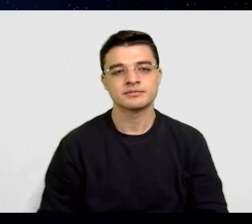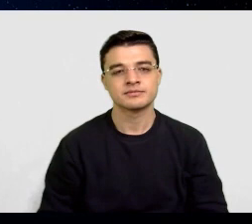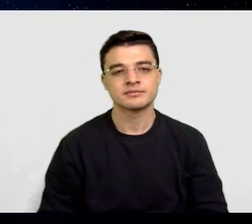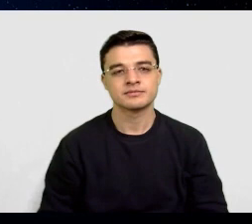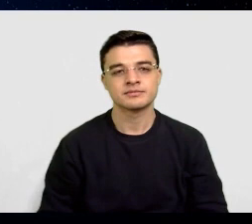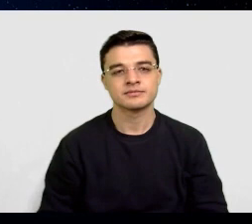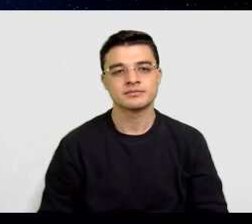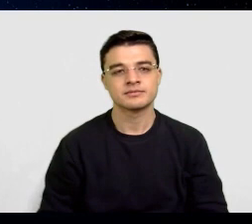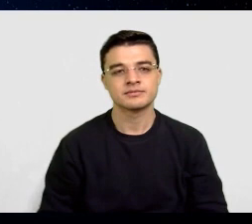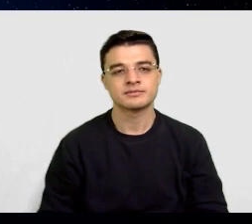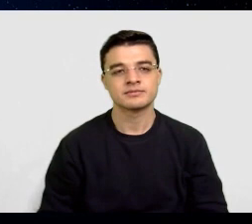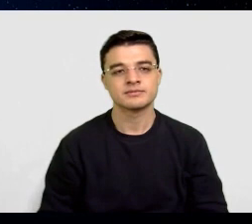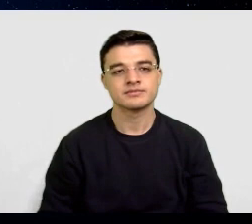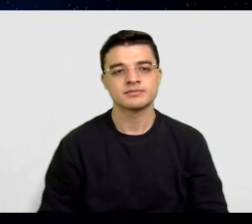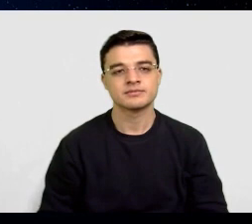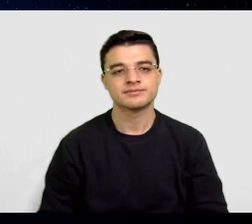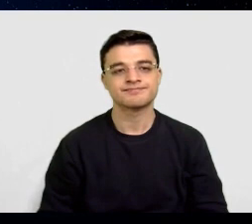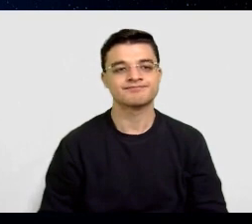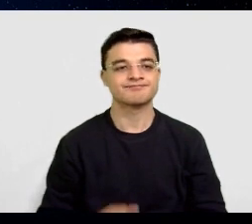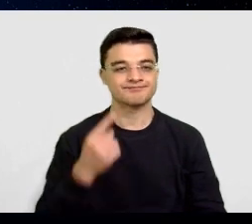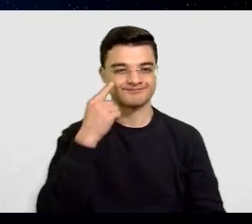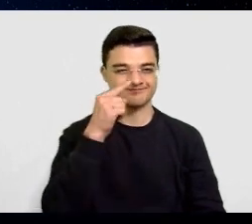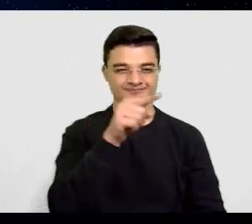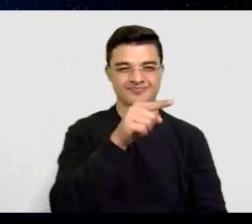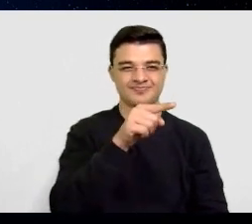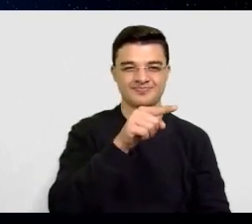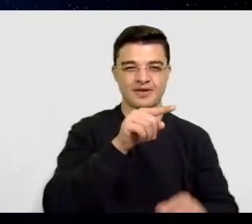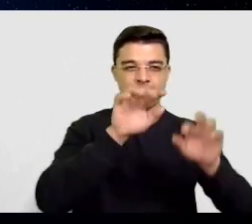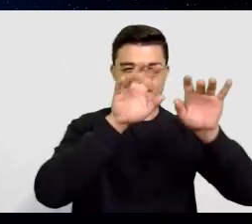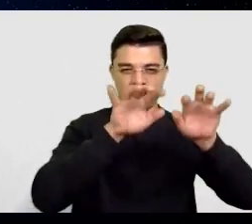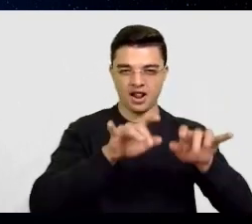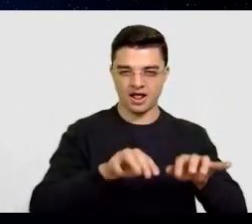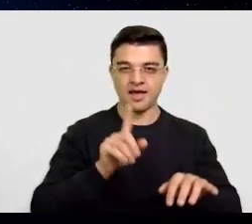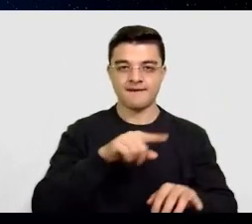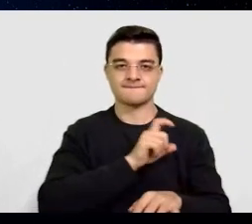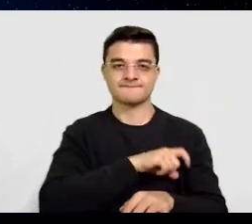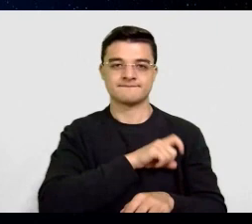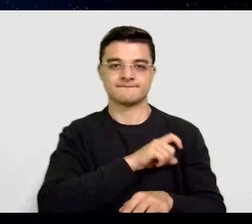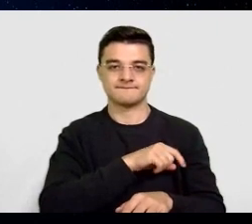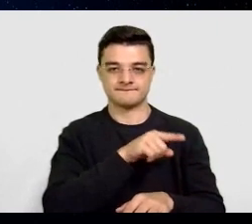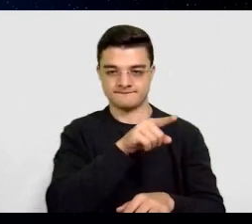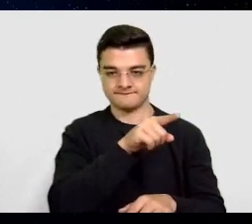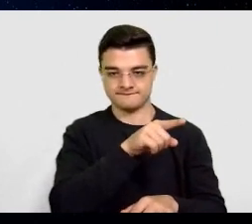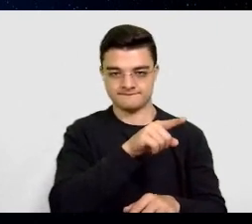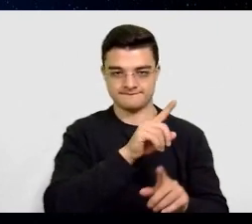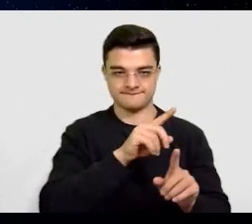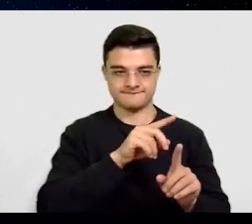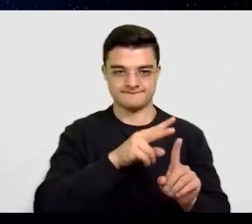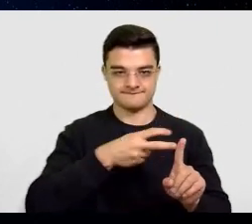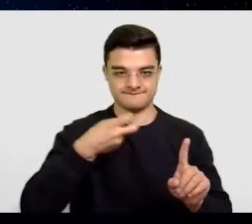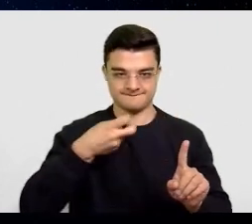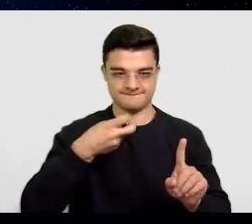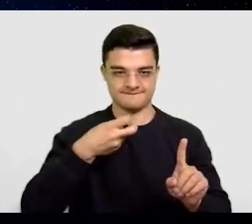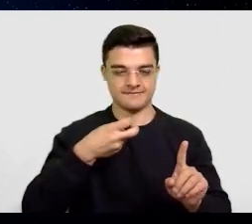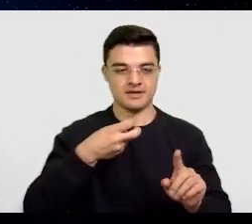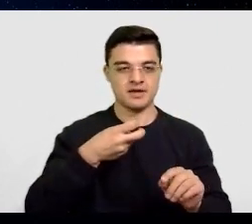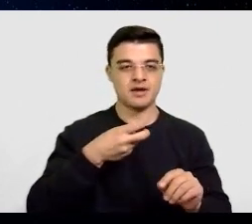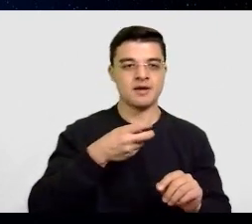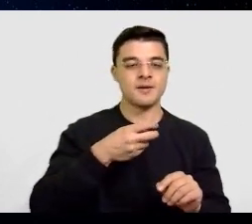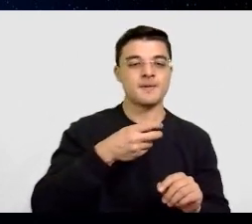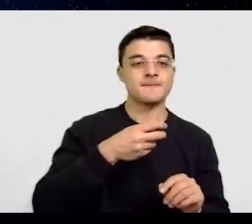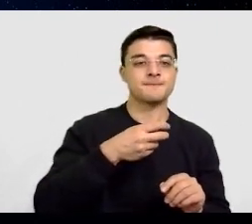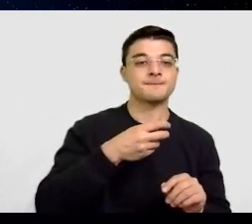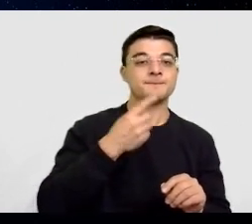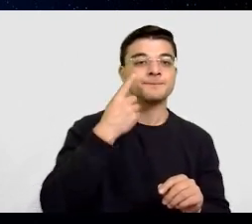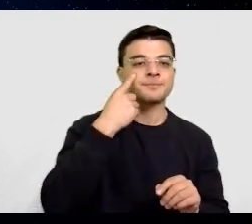Esse aqui é o código do servidor malicioso que está rodando lá. Então, por exemplo, aqui eu vou direcionar ela, colocando no JKU uma